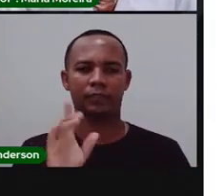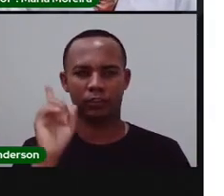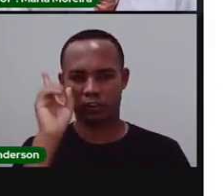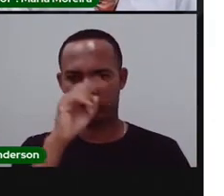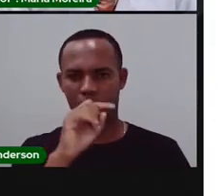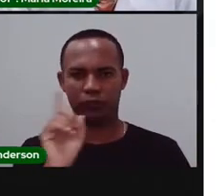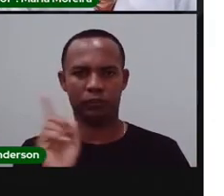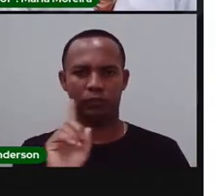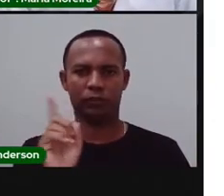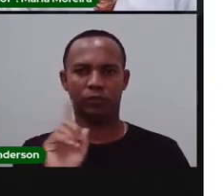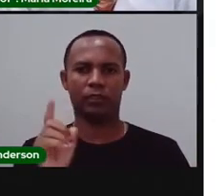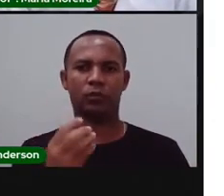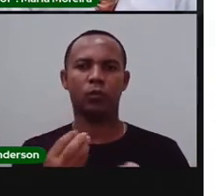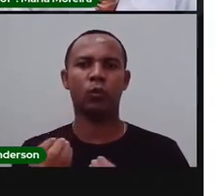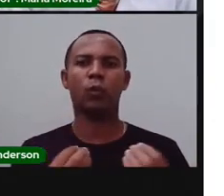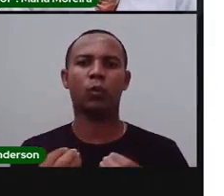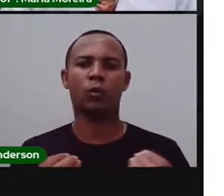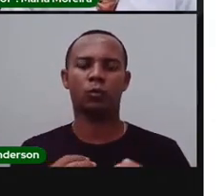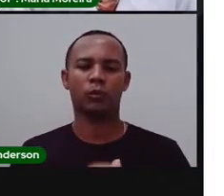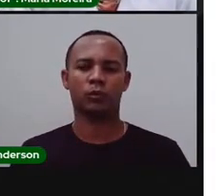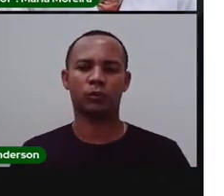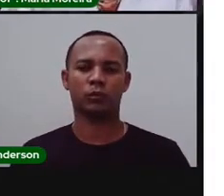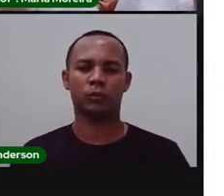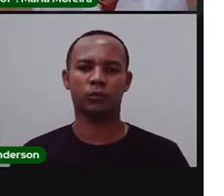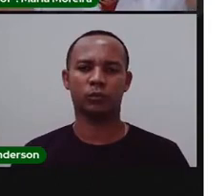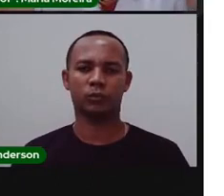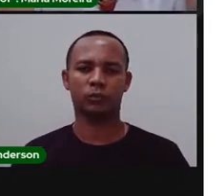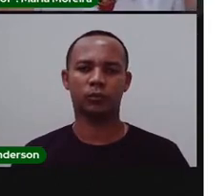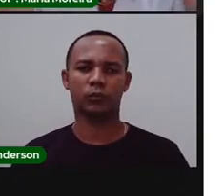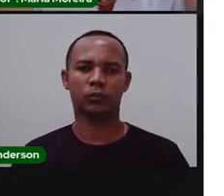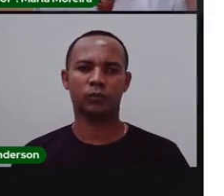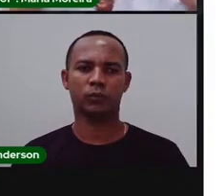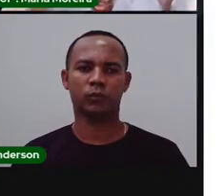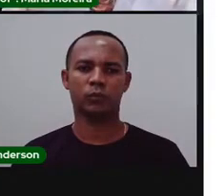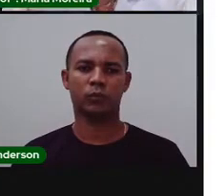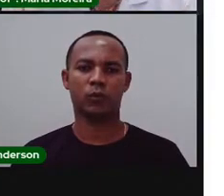é que a gente vai dar conta disso aqui? Ai meu Deus, que